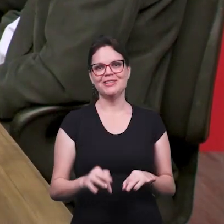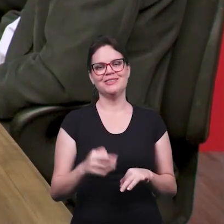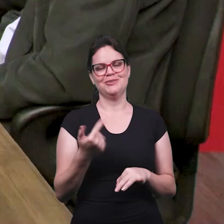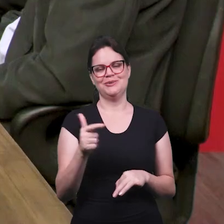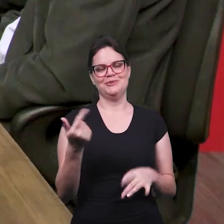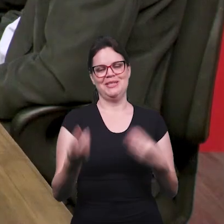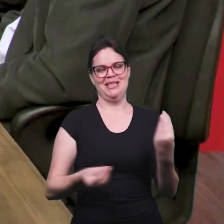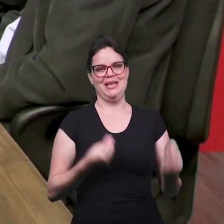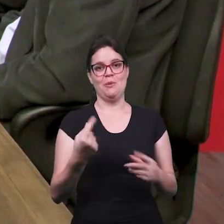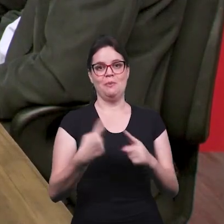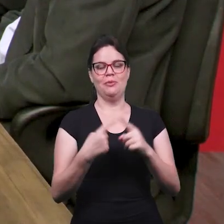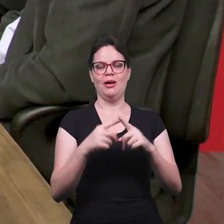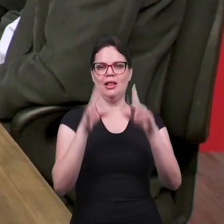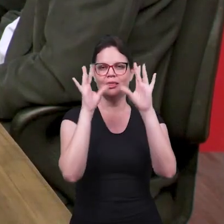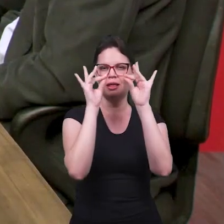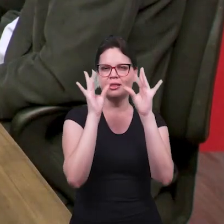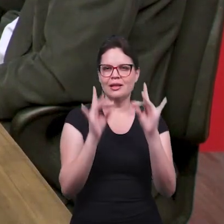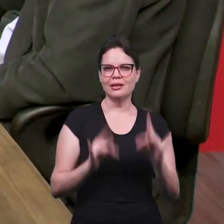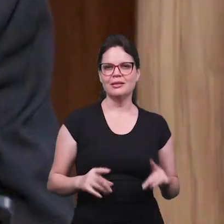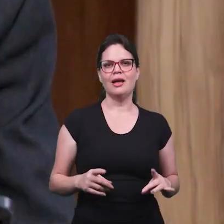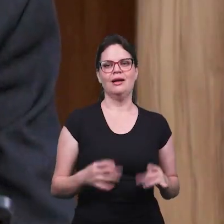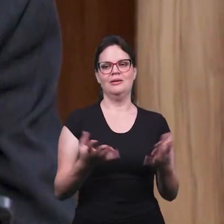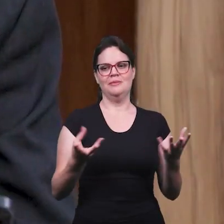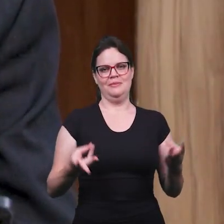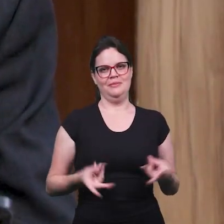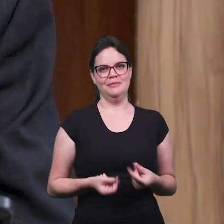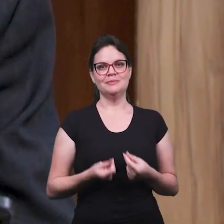agora entrando aqui no aspecto da eternidade,